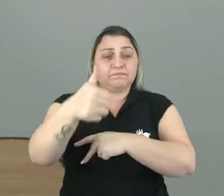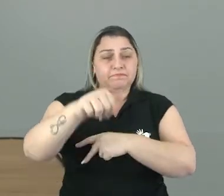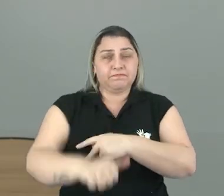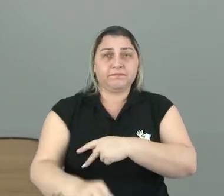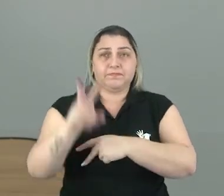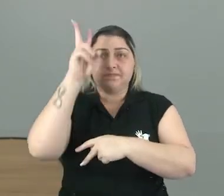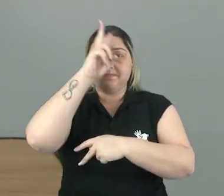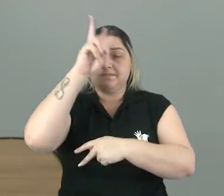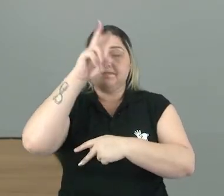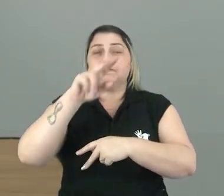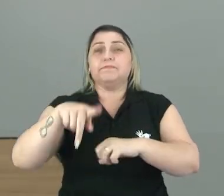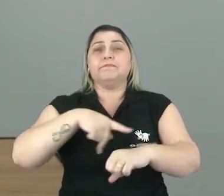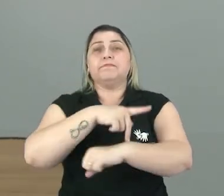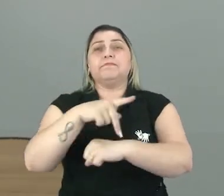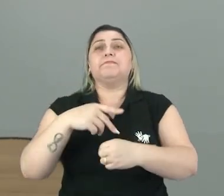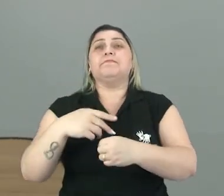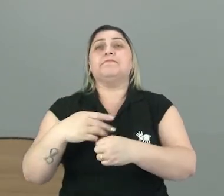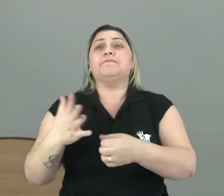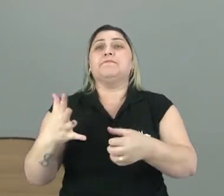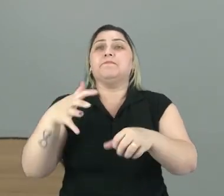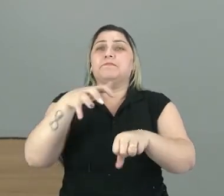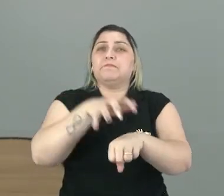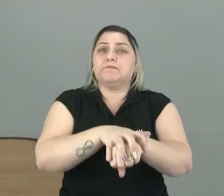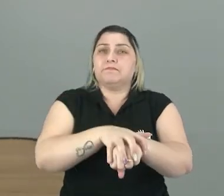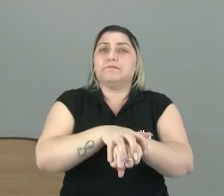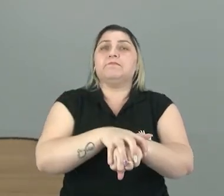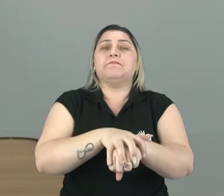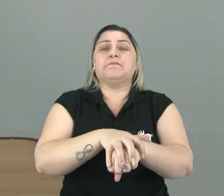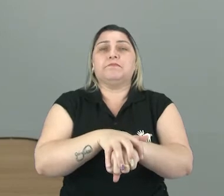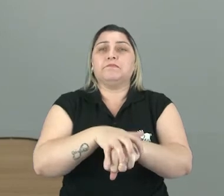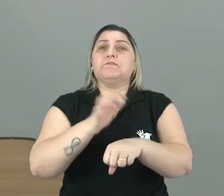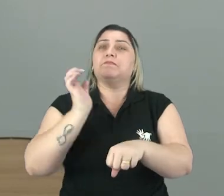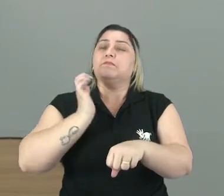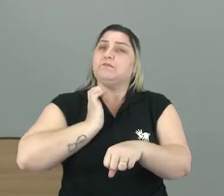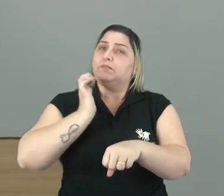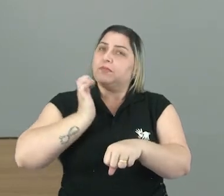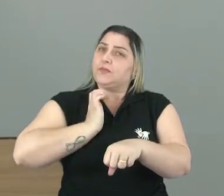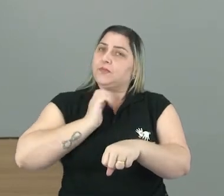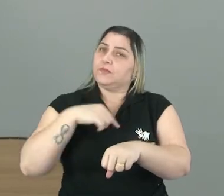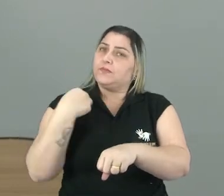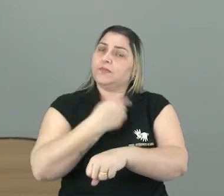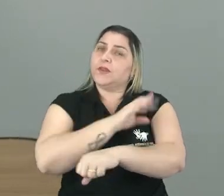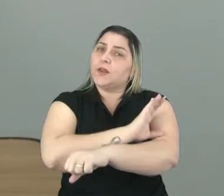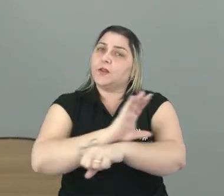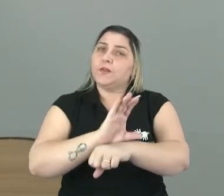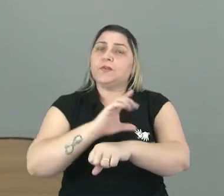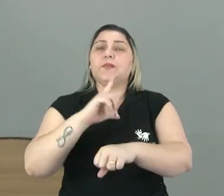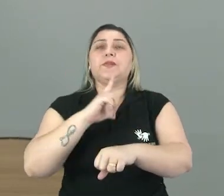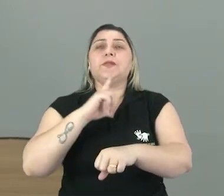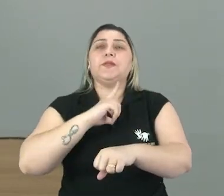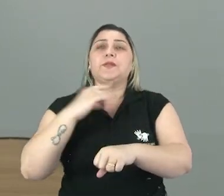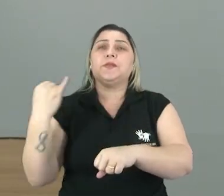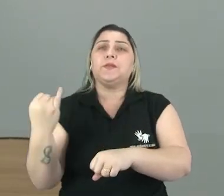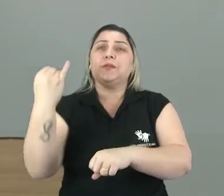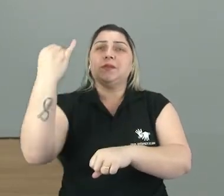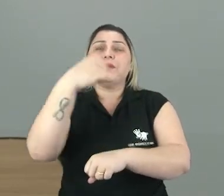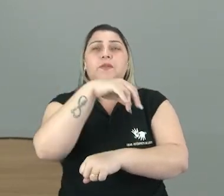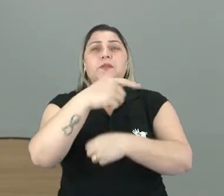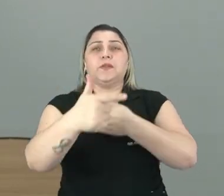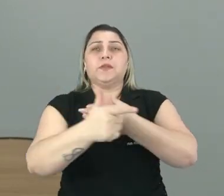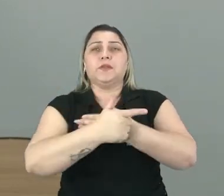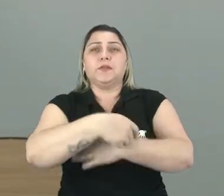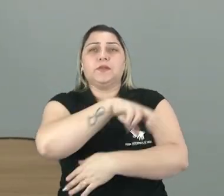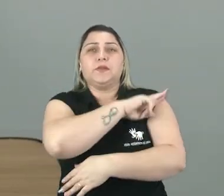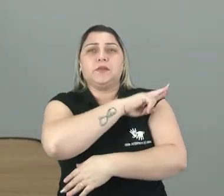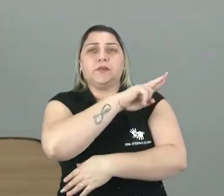país, o processo de colonização, eles enriqueceram muito a nossa cultura e eles tiveram um papel fundamental na colonização